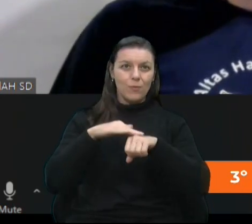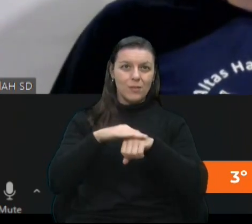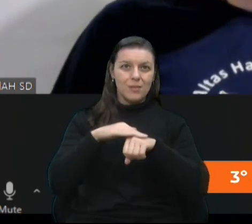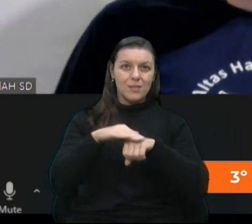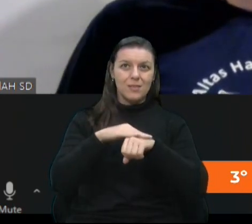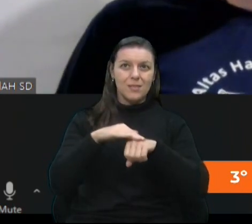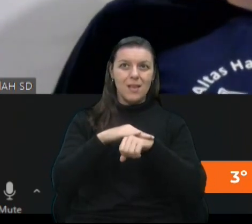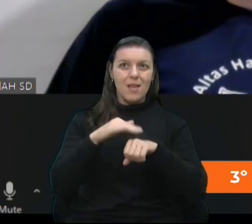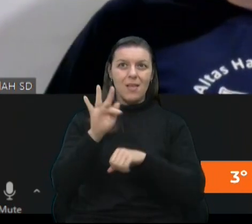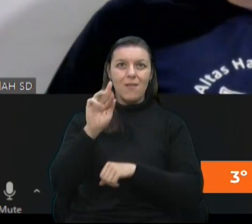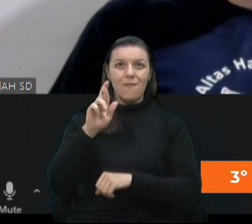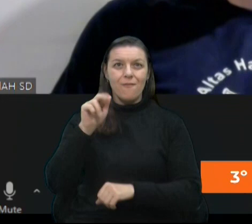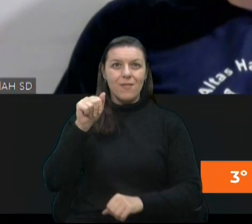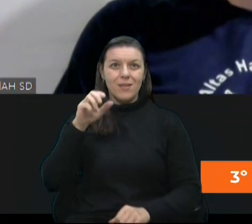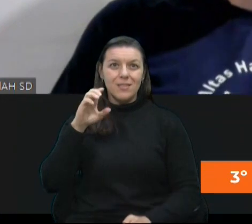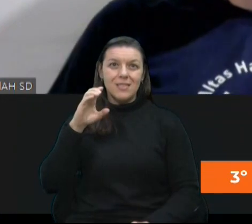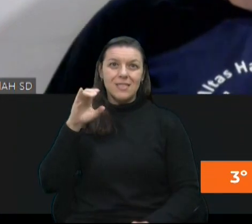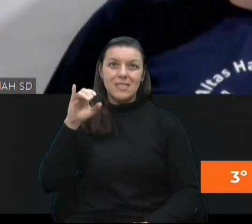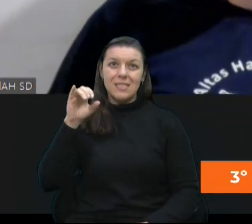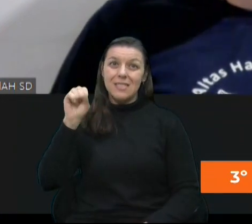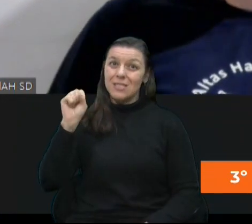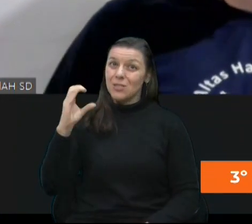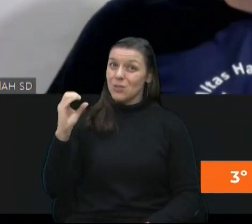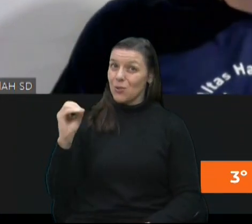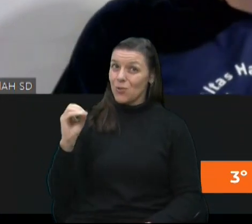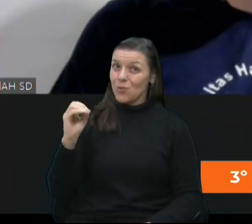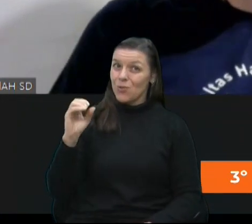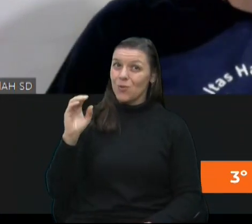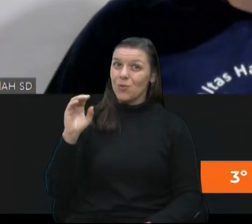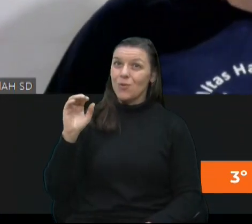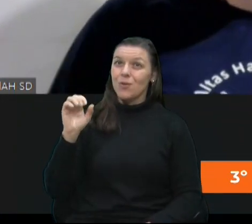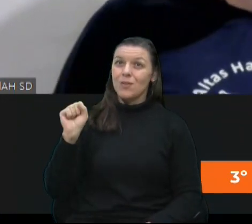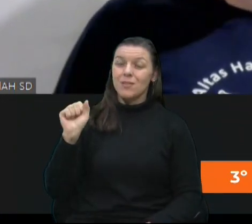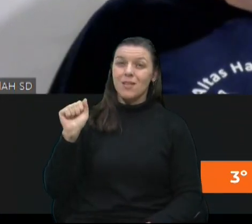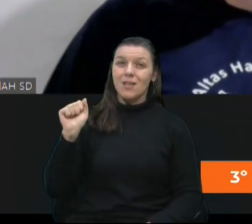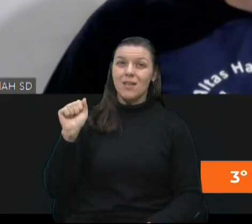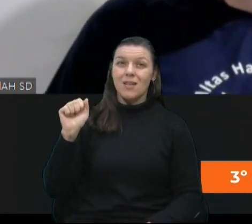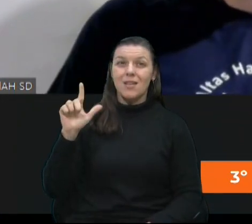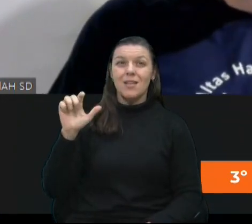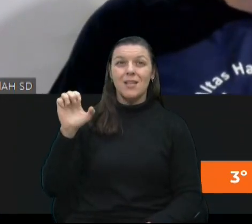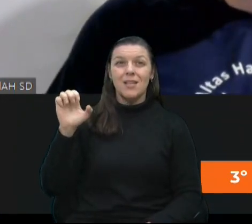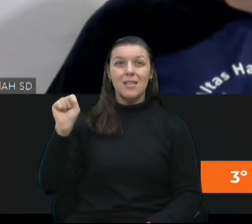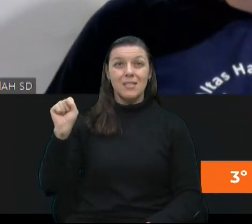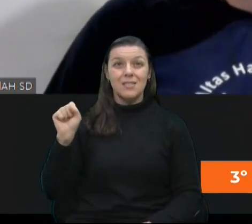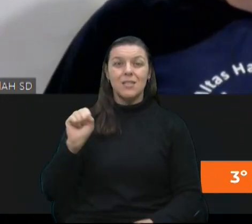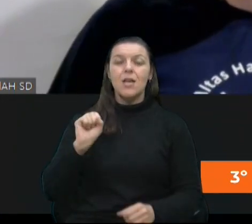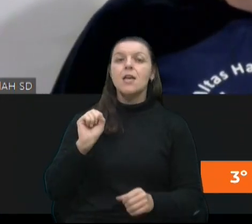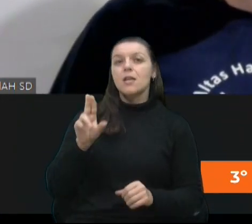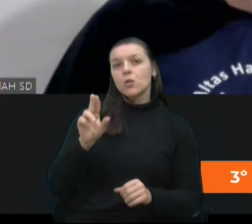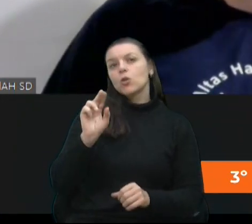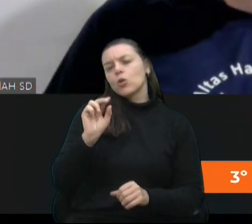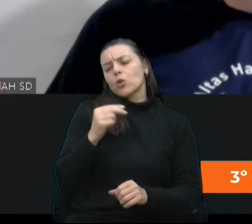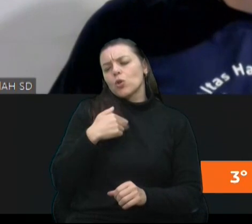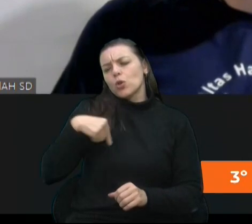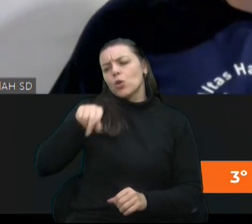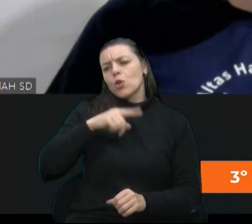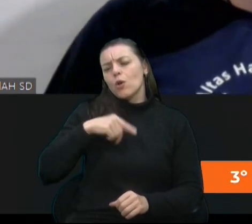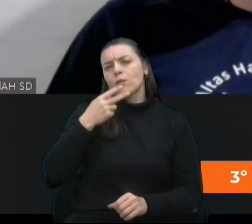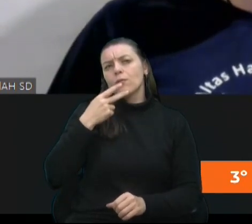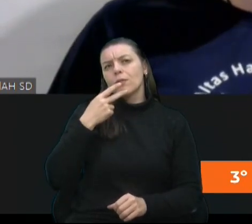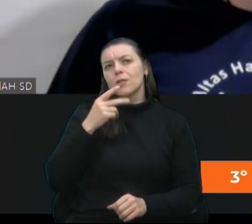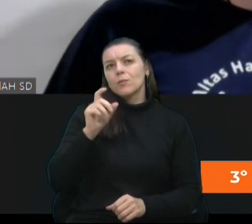não é bem assim que a gente conhece ele, nem assim que a gente chama ele. A gente o chama de Chico Bill, e a gente vai entender um pouquinho